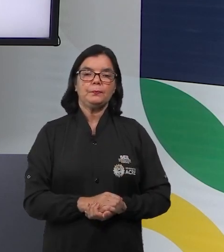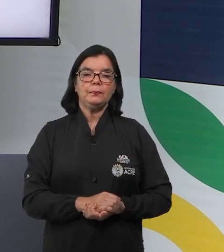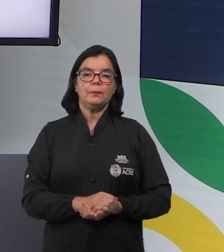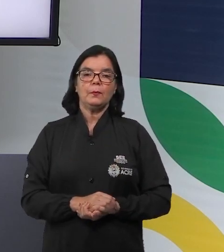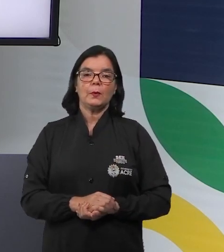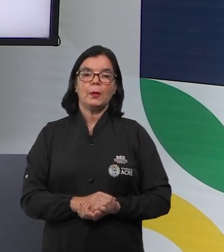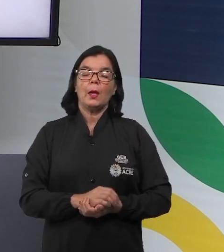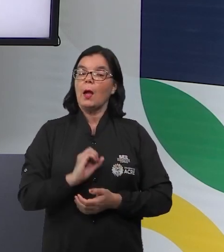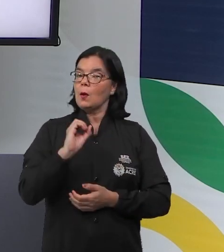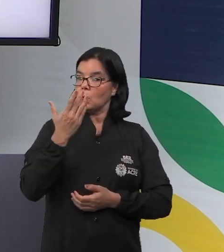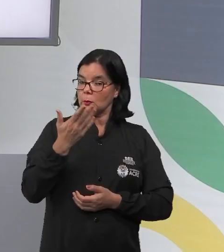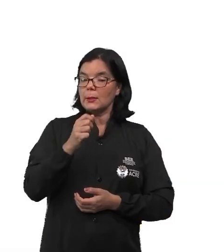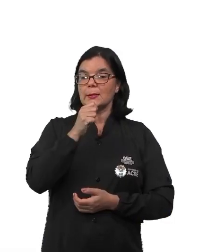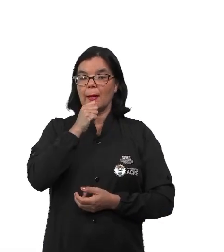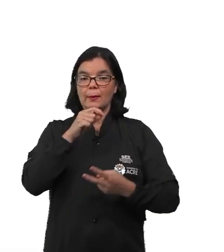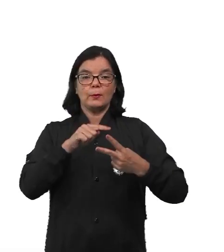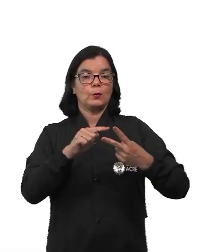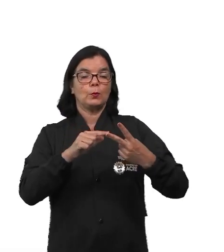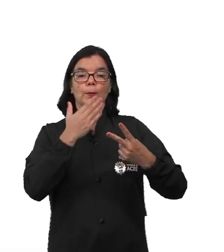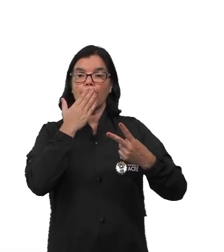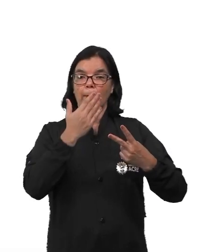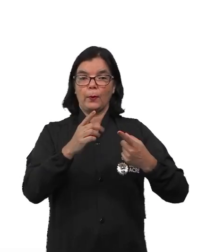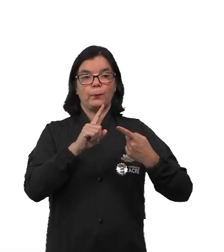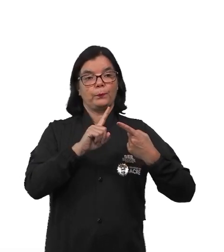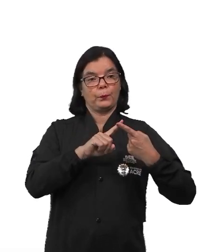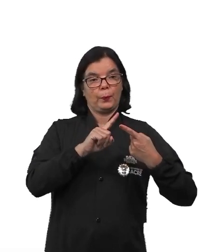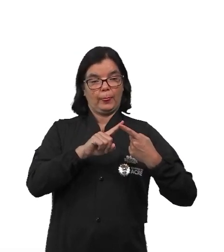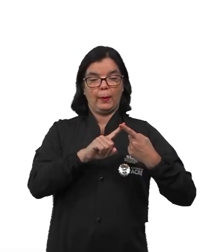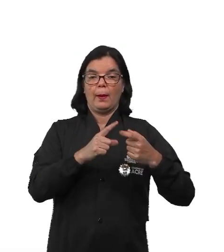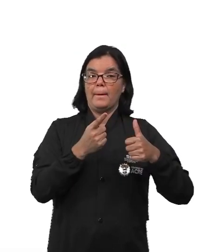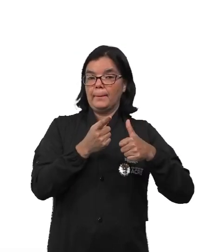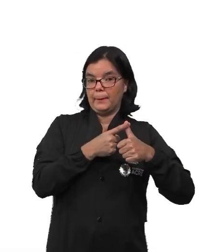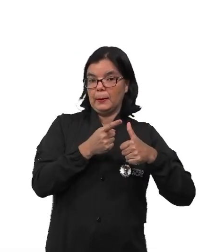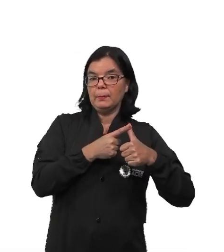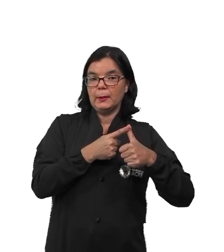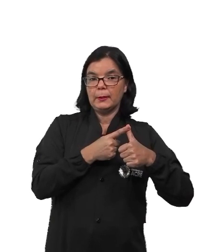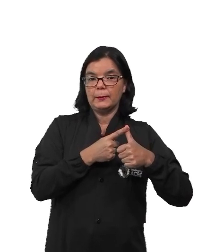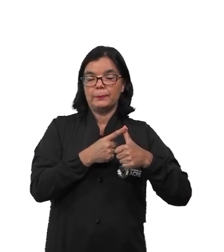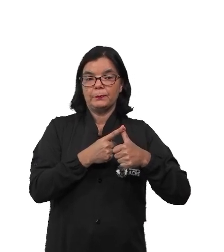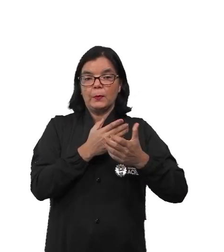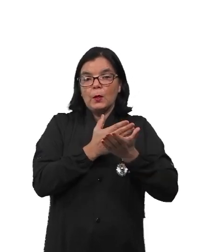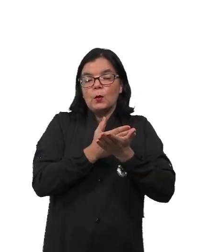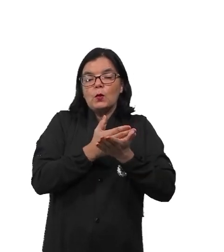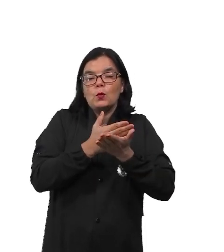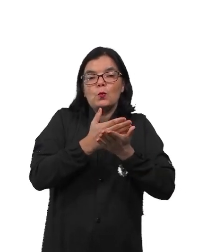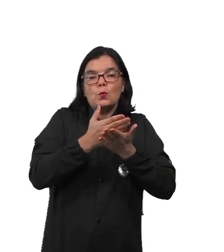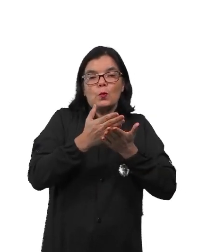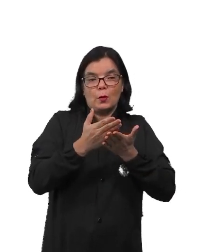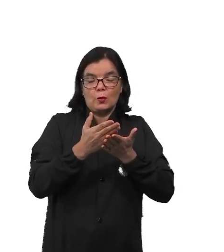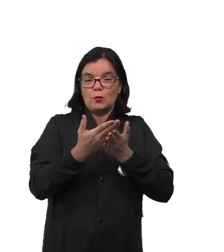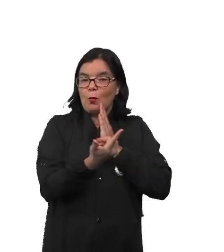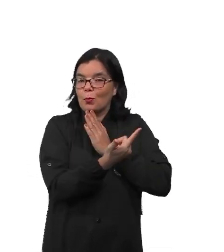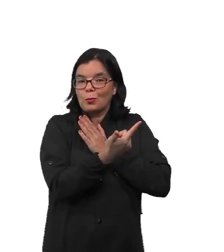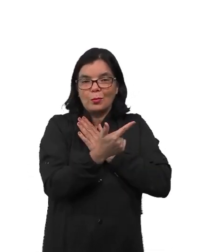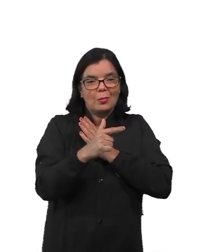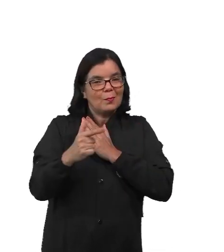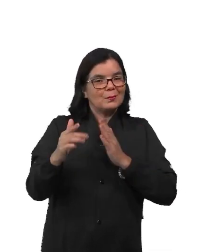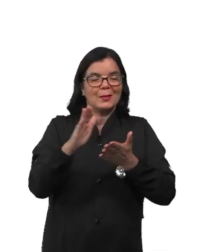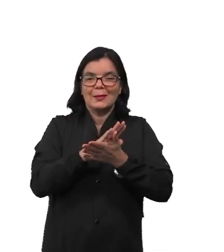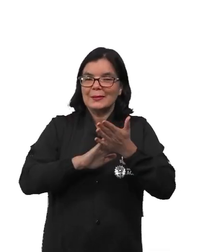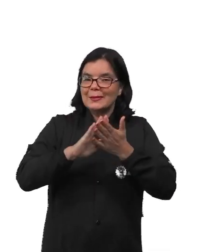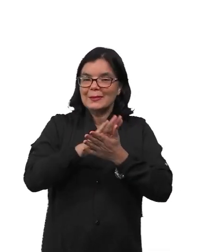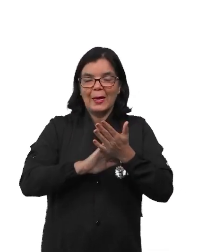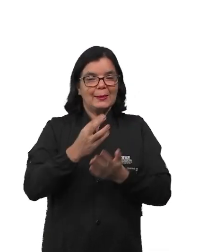biodiversidade. Acontece que ainda se divide em dois tipos. Temos sucessão primária, inicia-se numa área na qual não